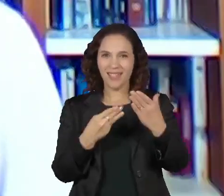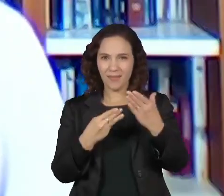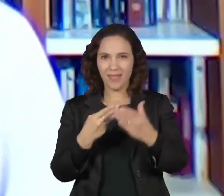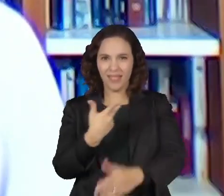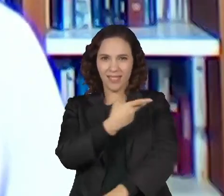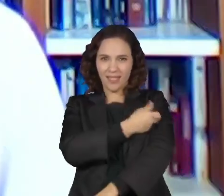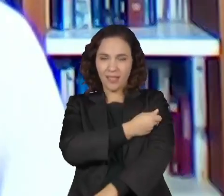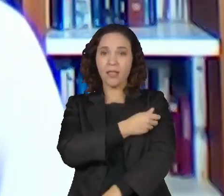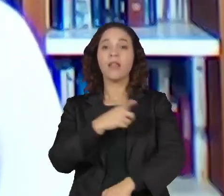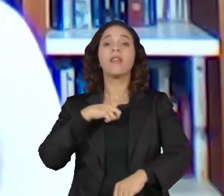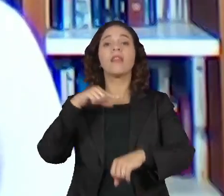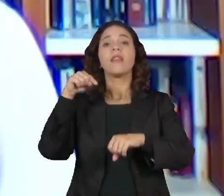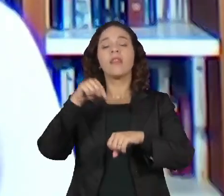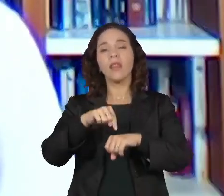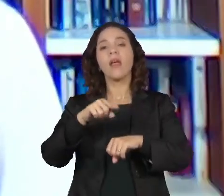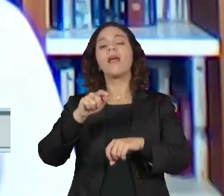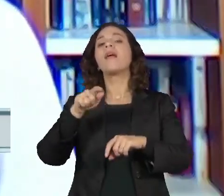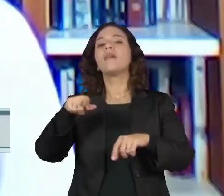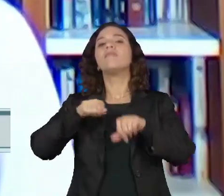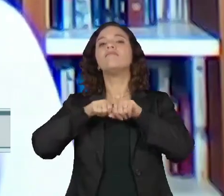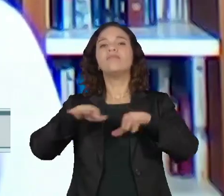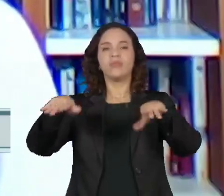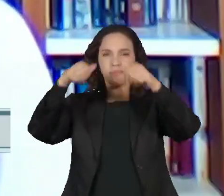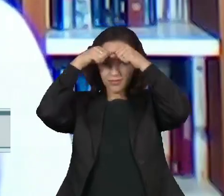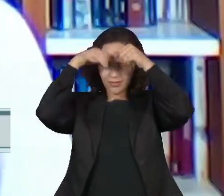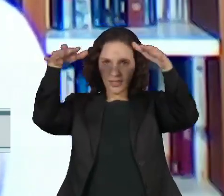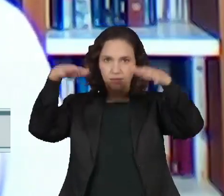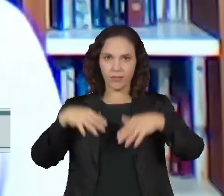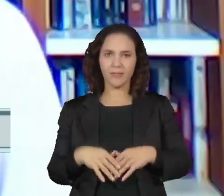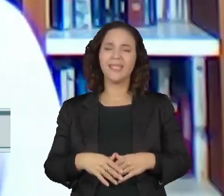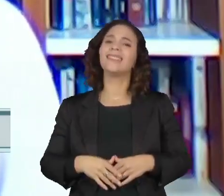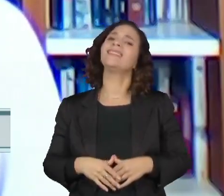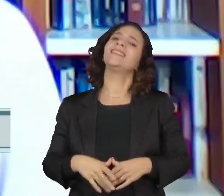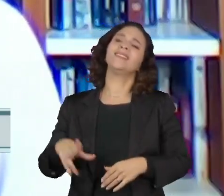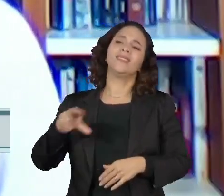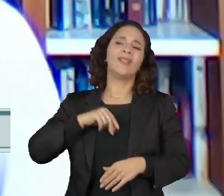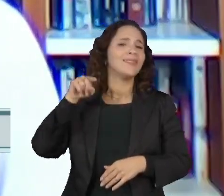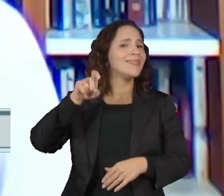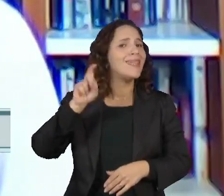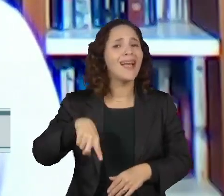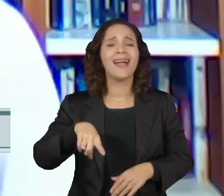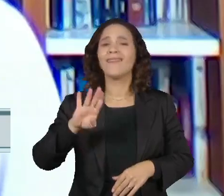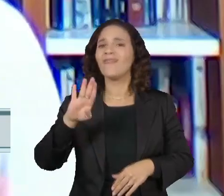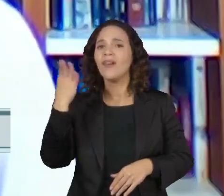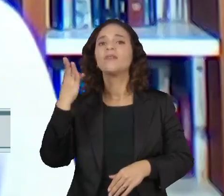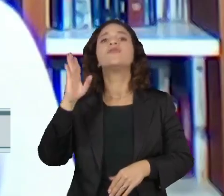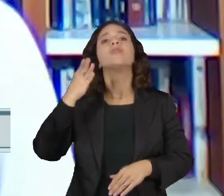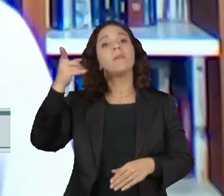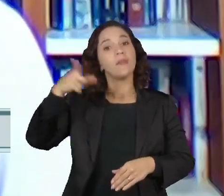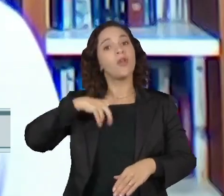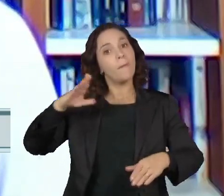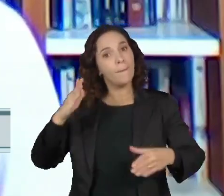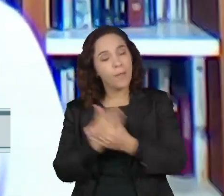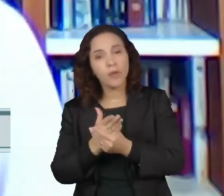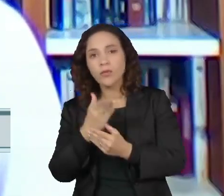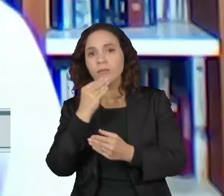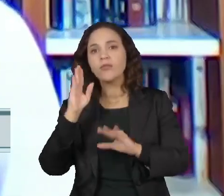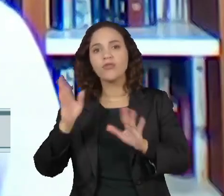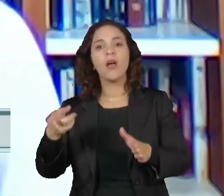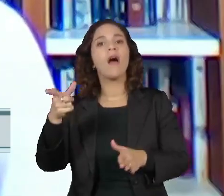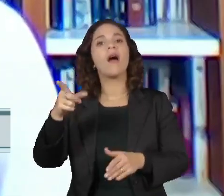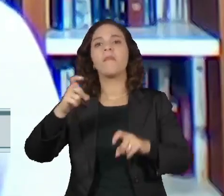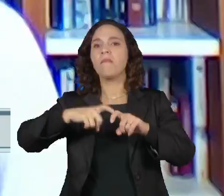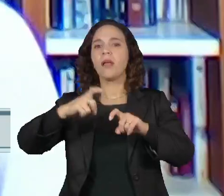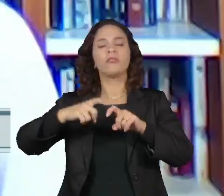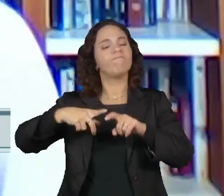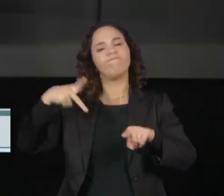do mercúrio, causava autismo. Nossa, isso foi um trabalho forjado, foi provado, ele foi processado, perdeu o